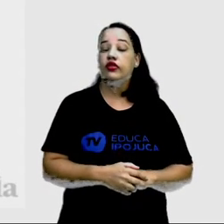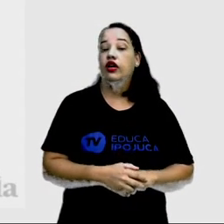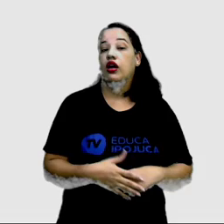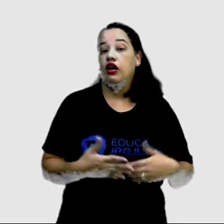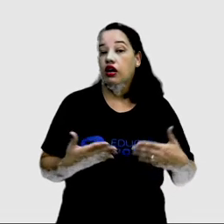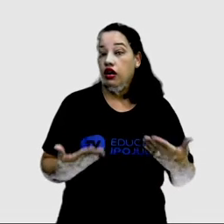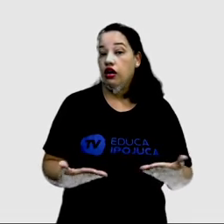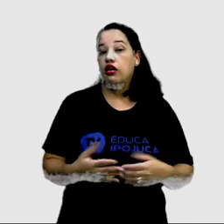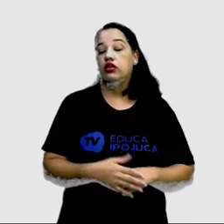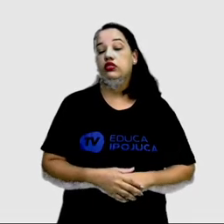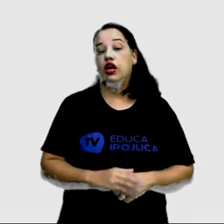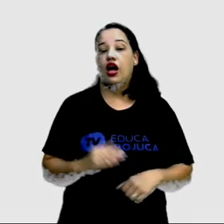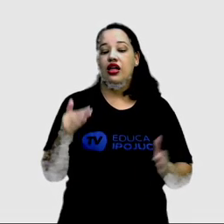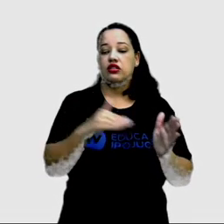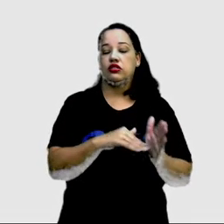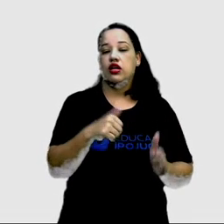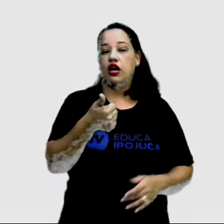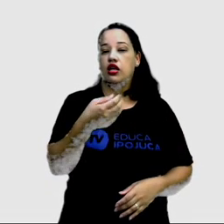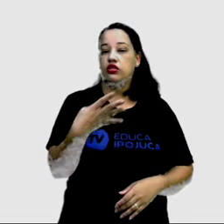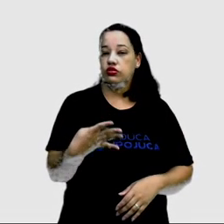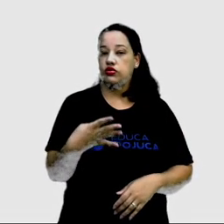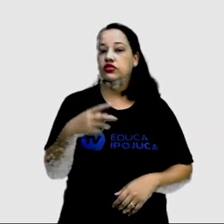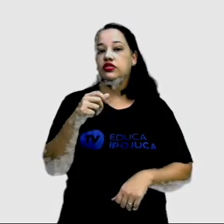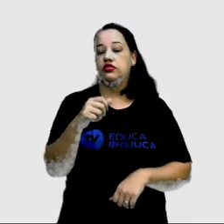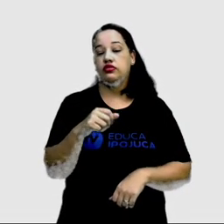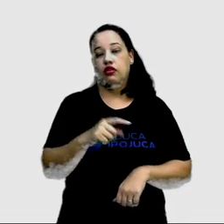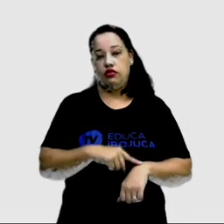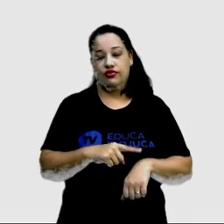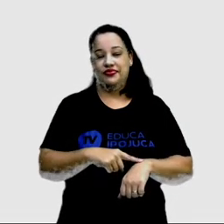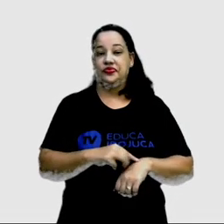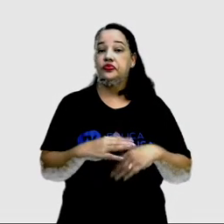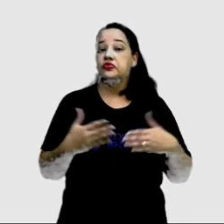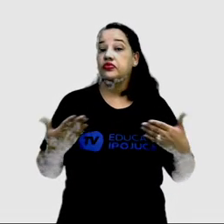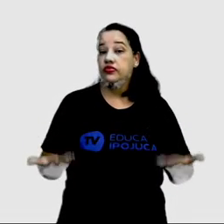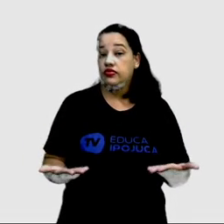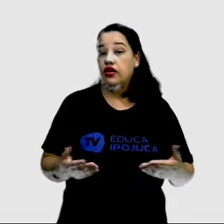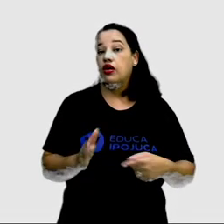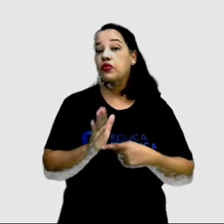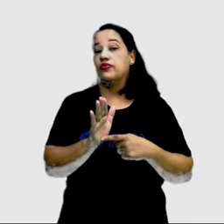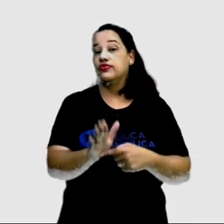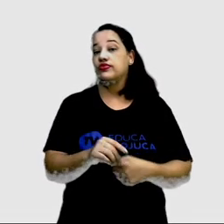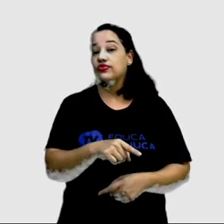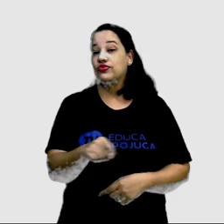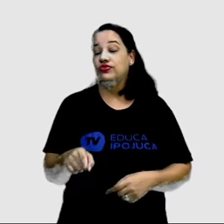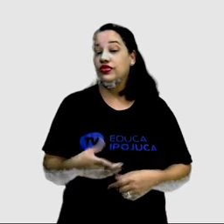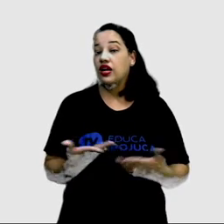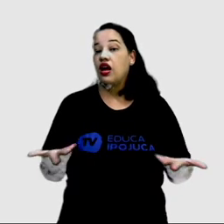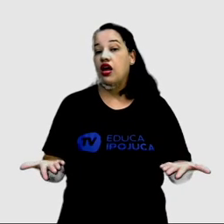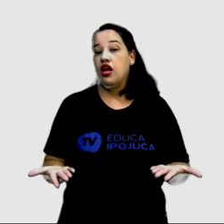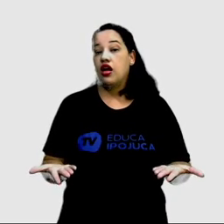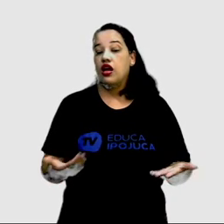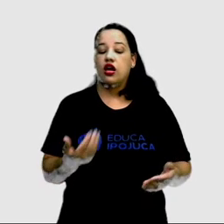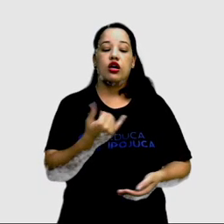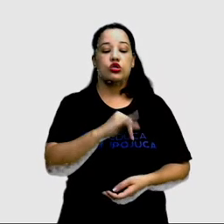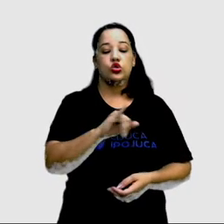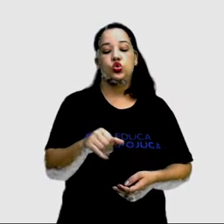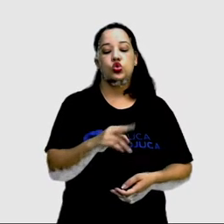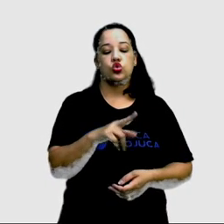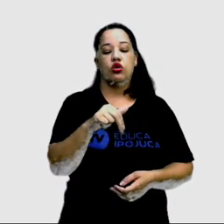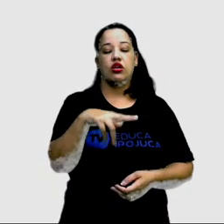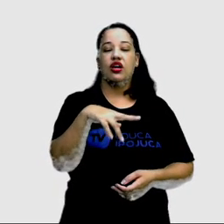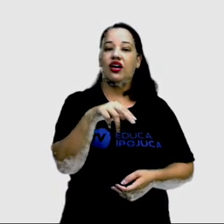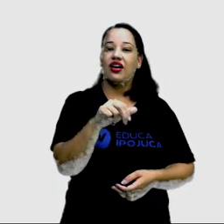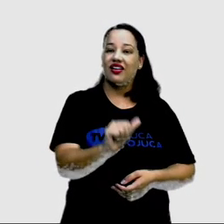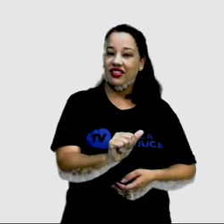minutos. De acordo com as situações apresentadas, em que horas termina a aula de Juliana? Marque